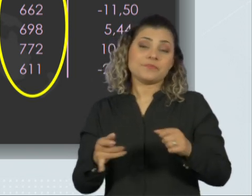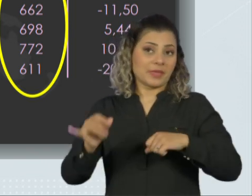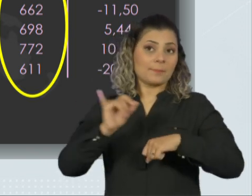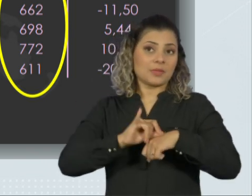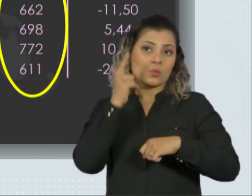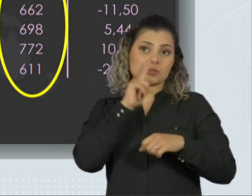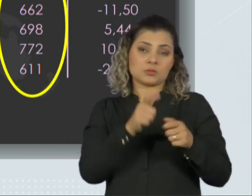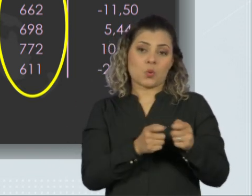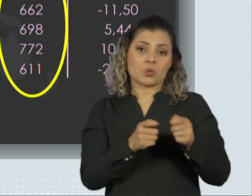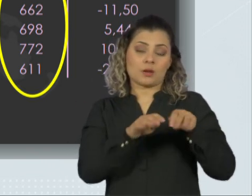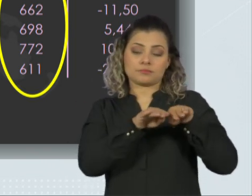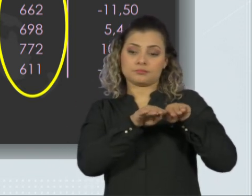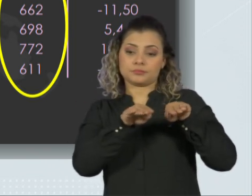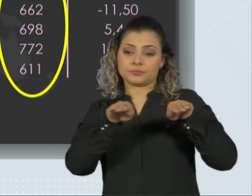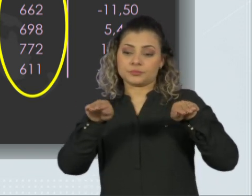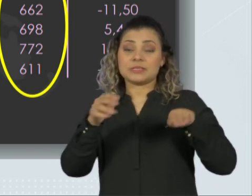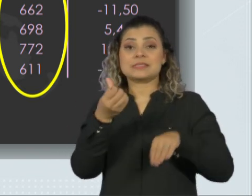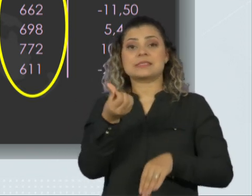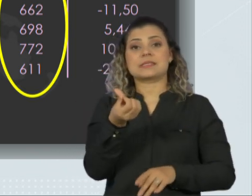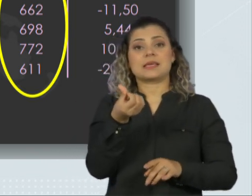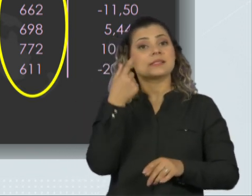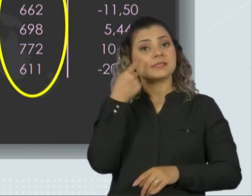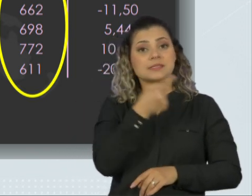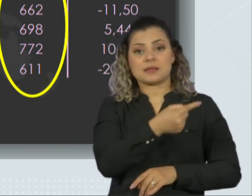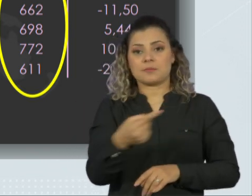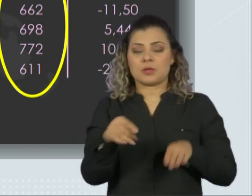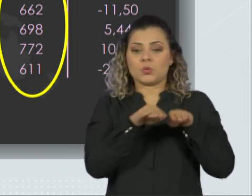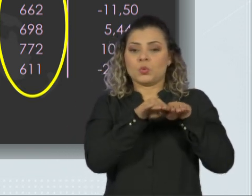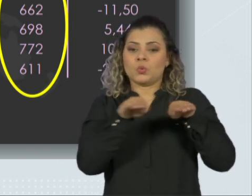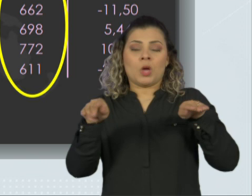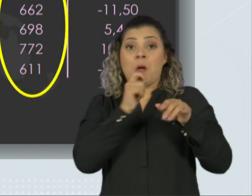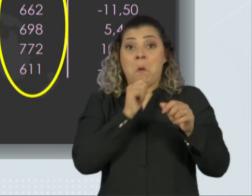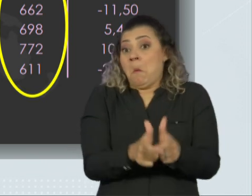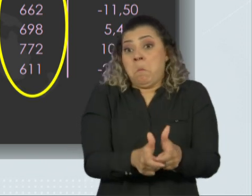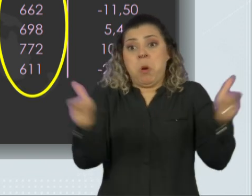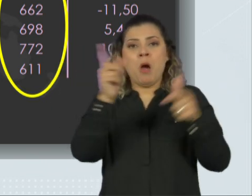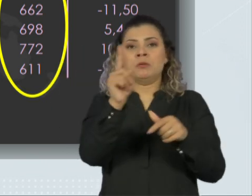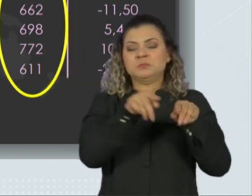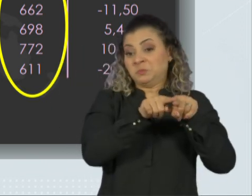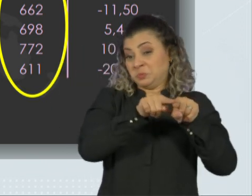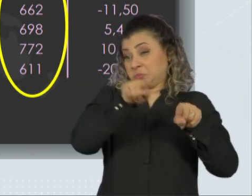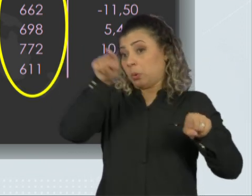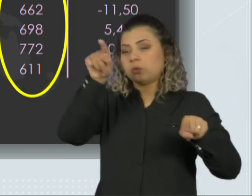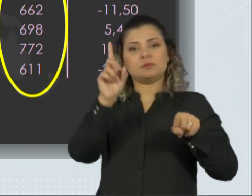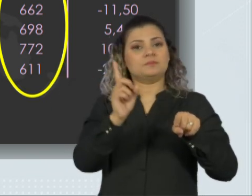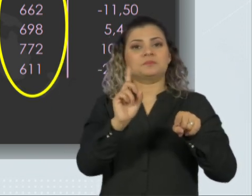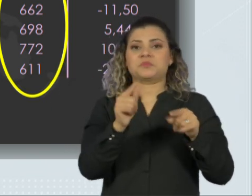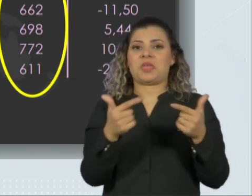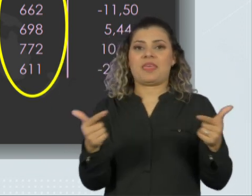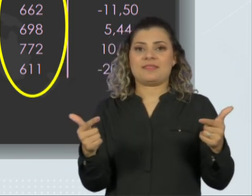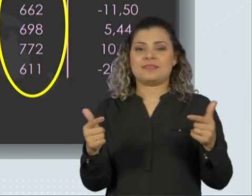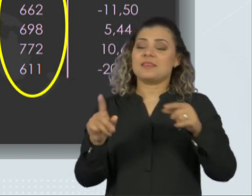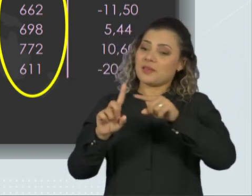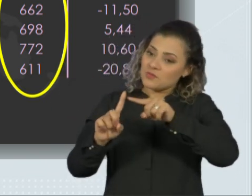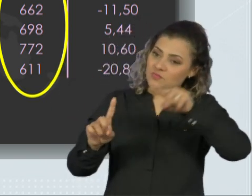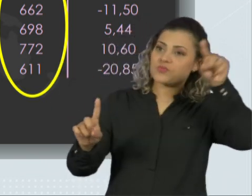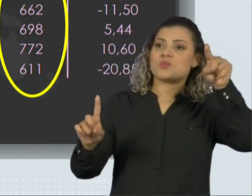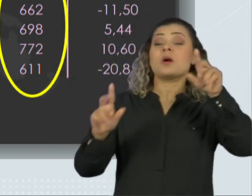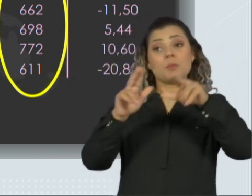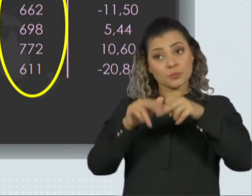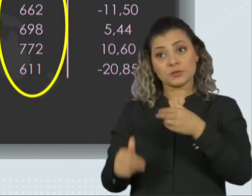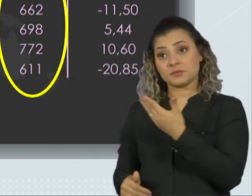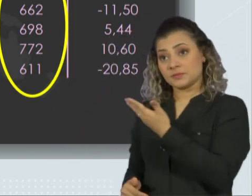capital. Então, a gente está há 6 semanas sem uma demonstração de crescimento no número de óbitos. E no próximo,